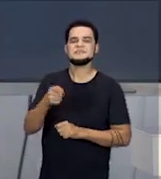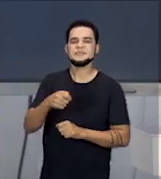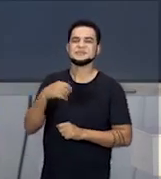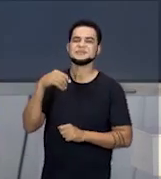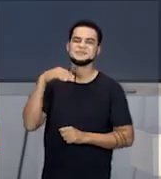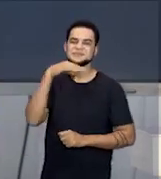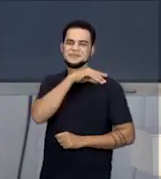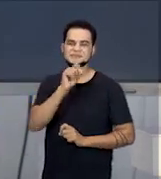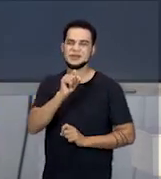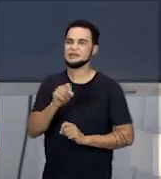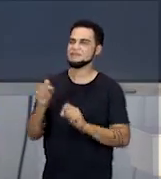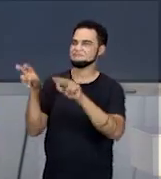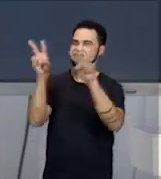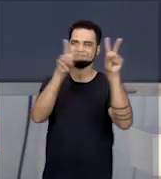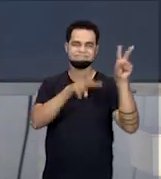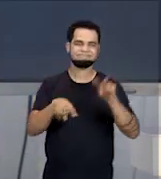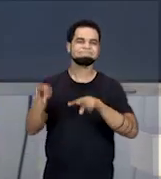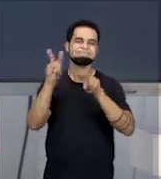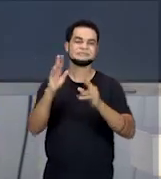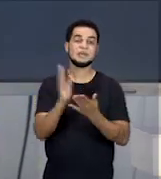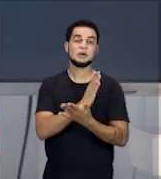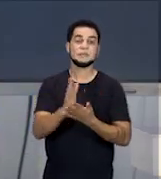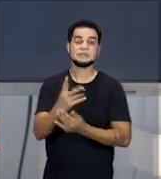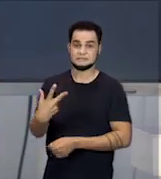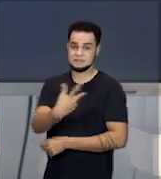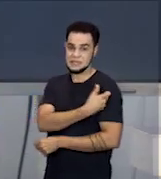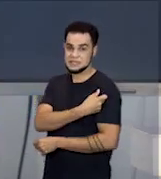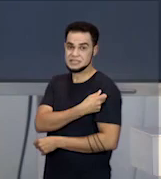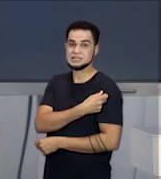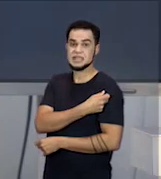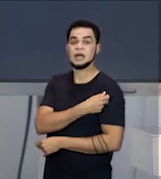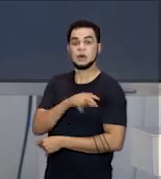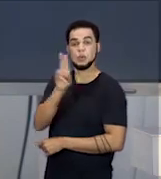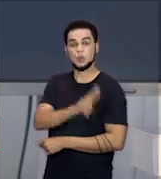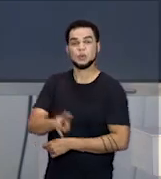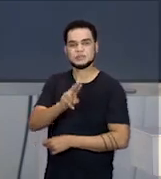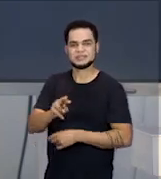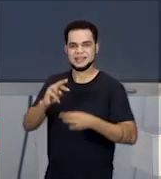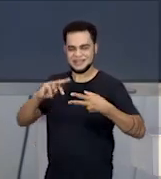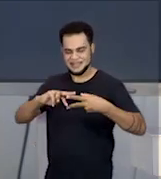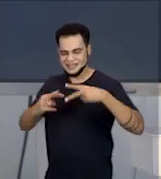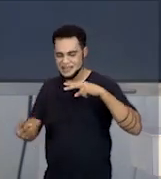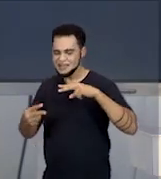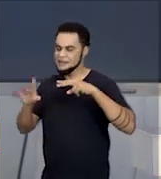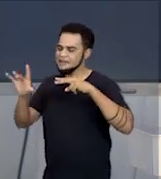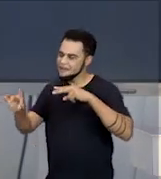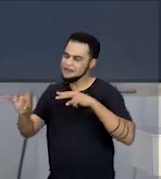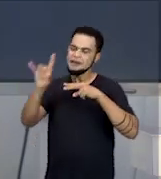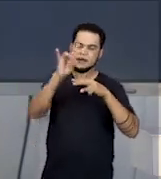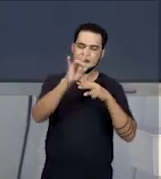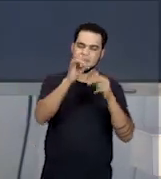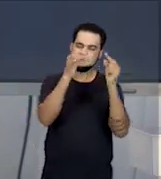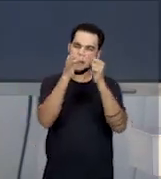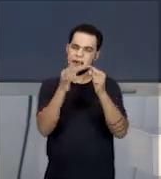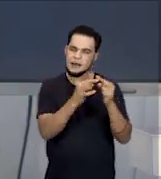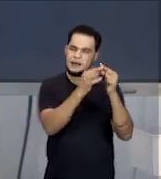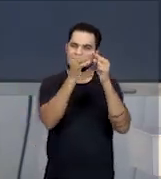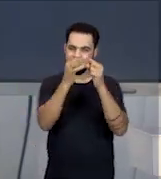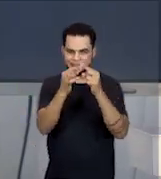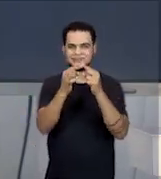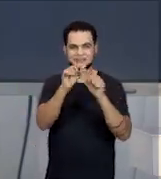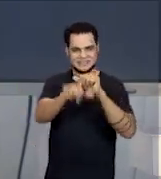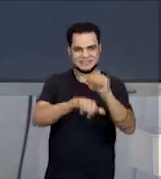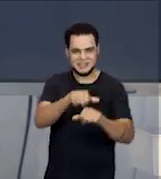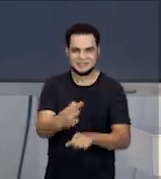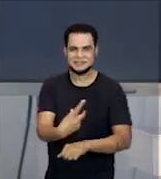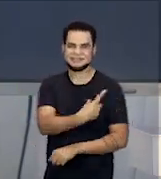aí no mercado que utilizam a técnica aí do DNA recombinante, do vetor viral. Então, eu vou pegar